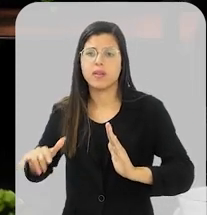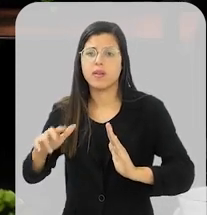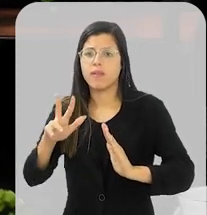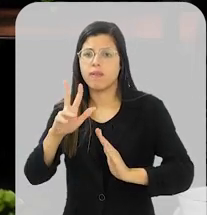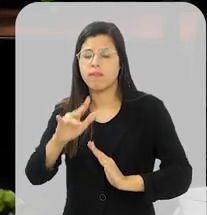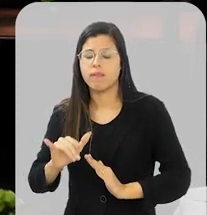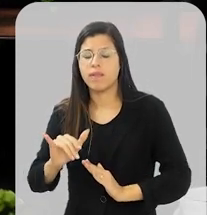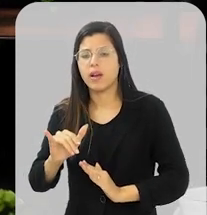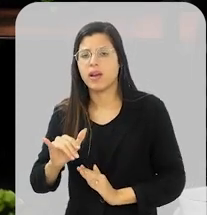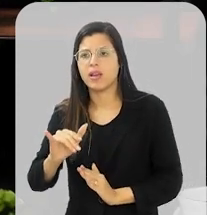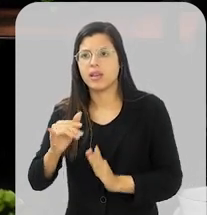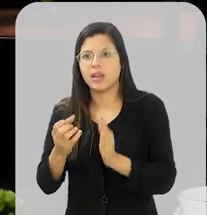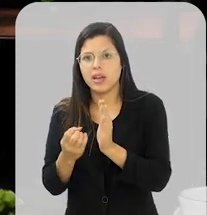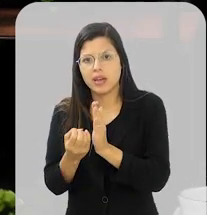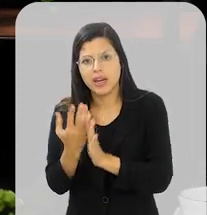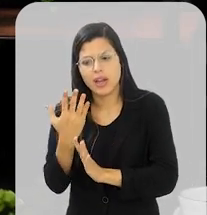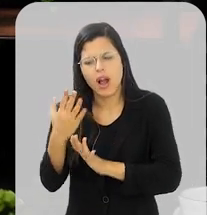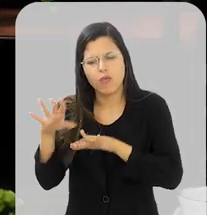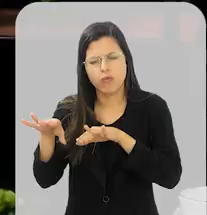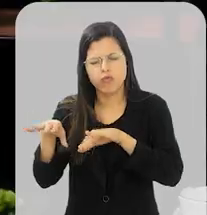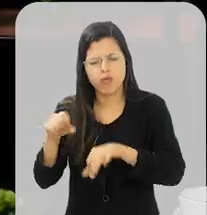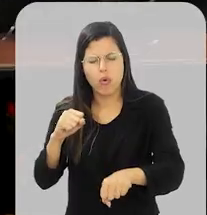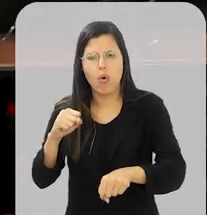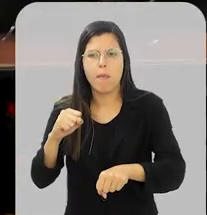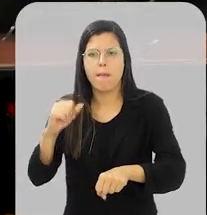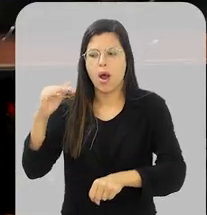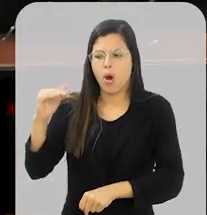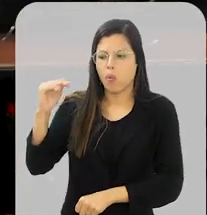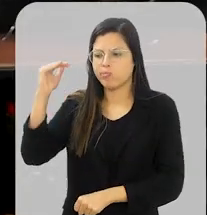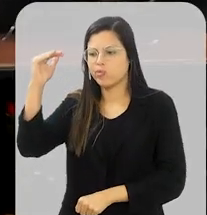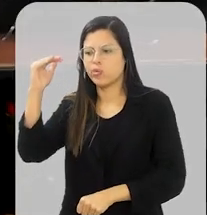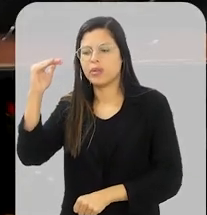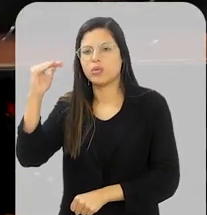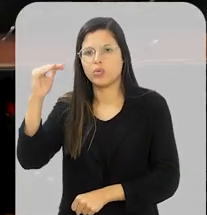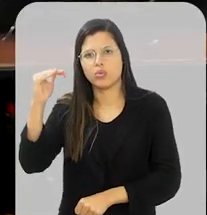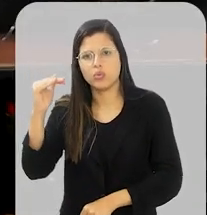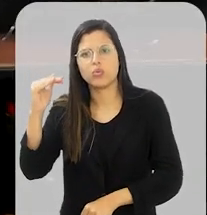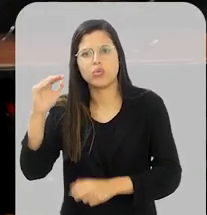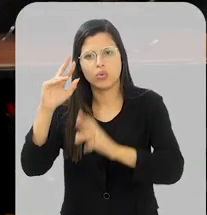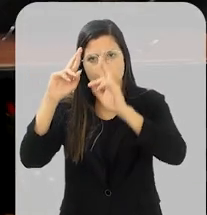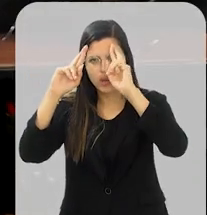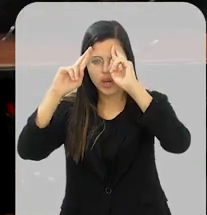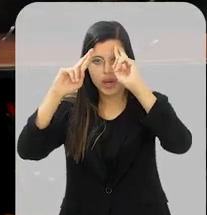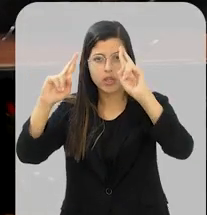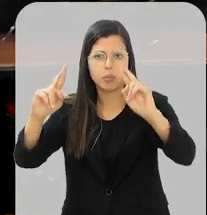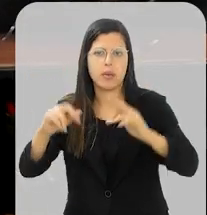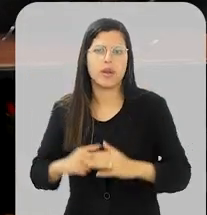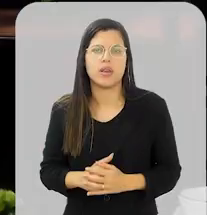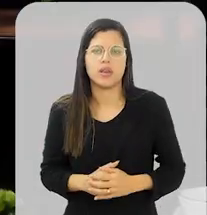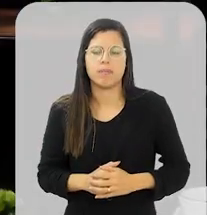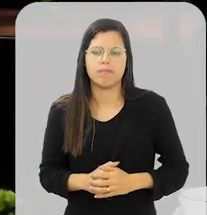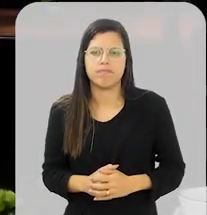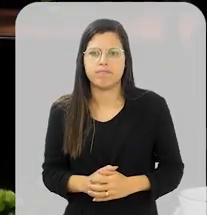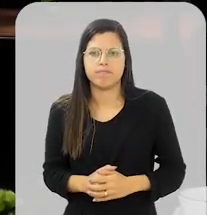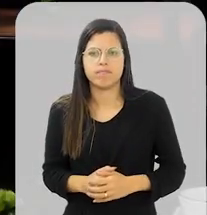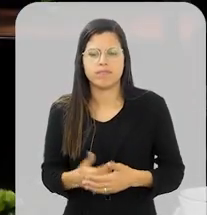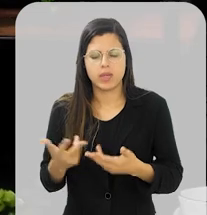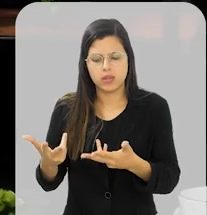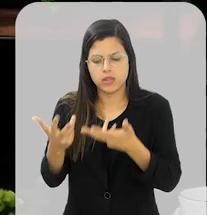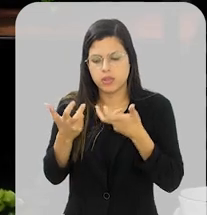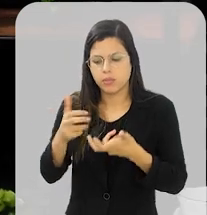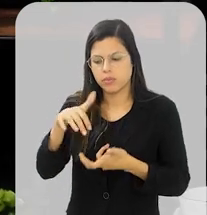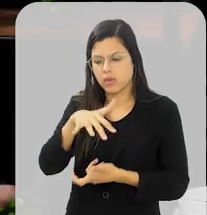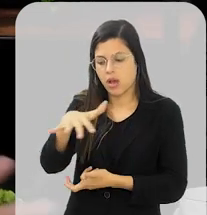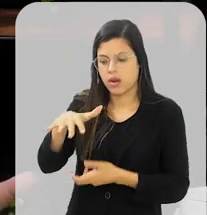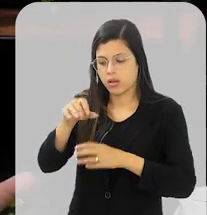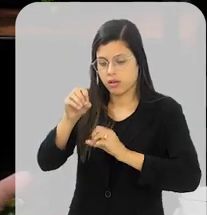vai transformar, vai criar, vai formar um adulto mais tolerante, né? E a gente vê, assim,